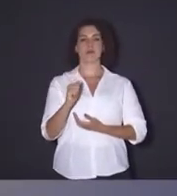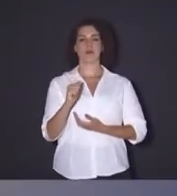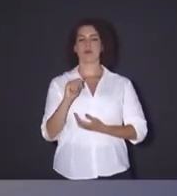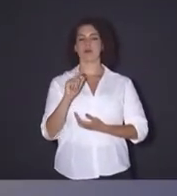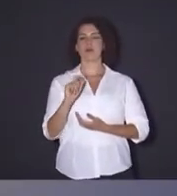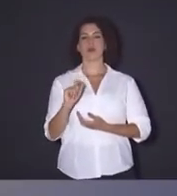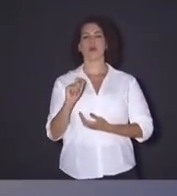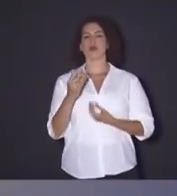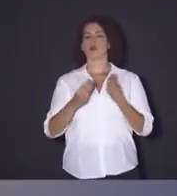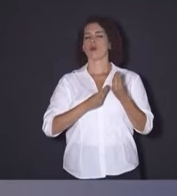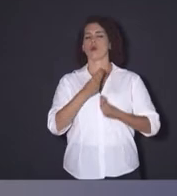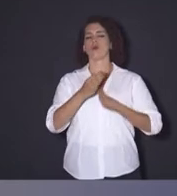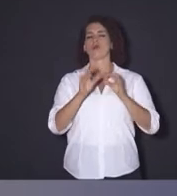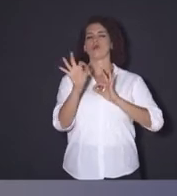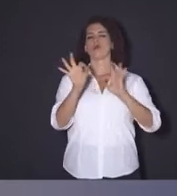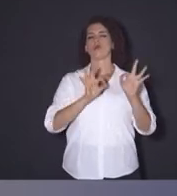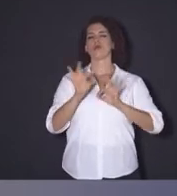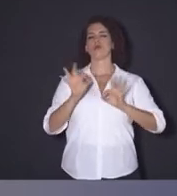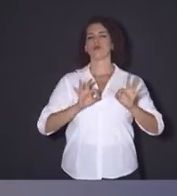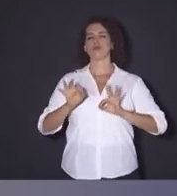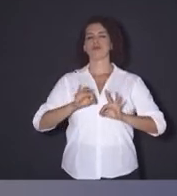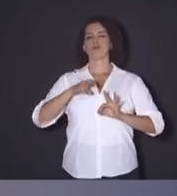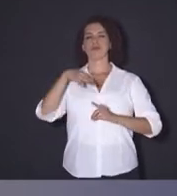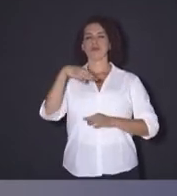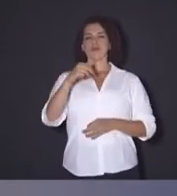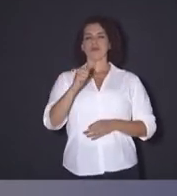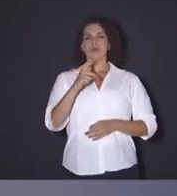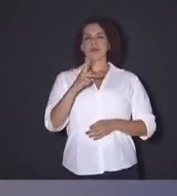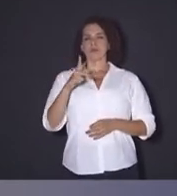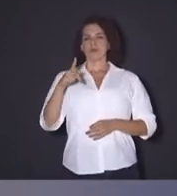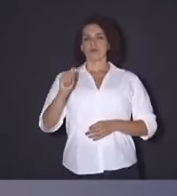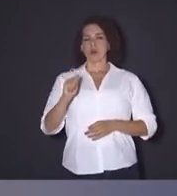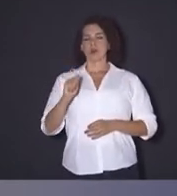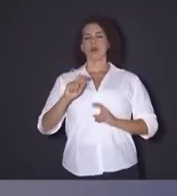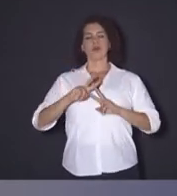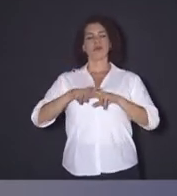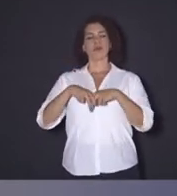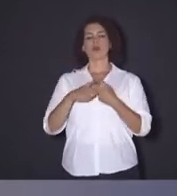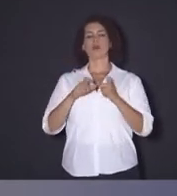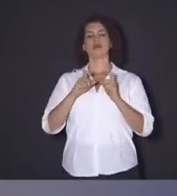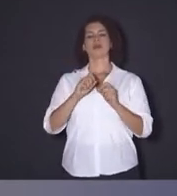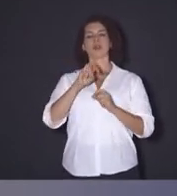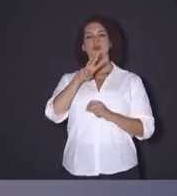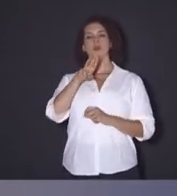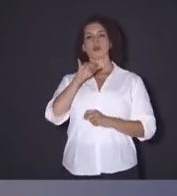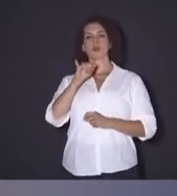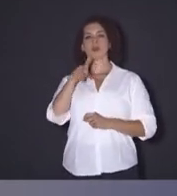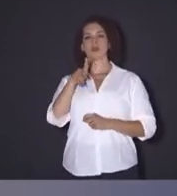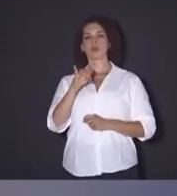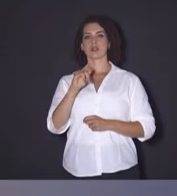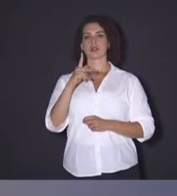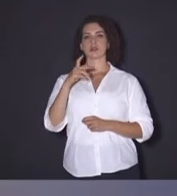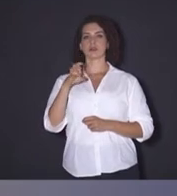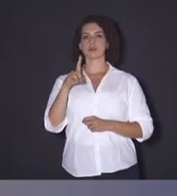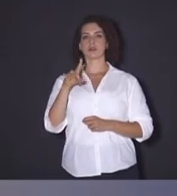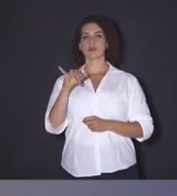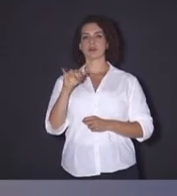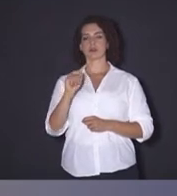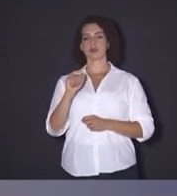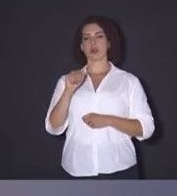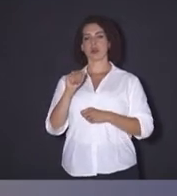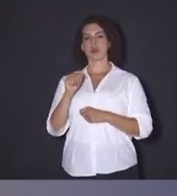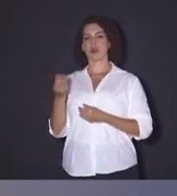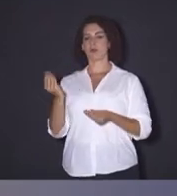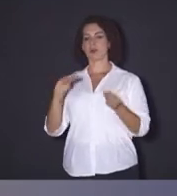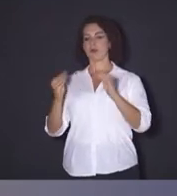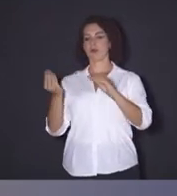esse mapa seria montado a partir das contribuições na Wikipedia de todos os países. Vocês vão ver que em algumas áreas,